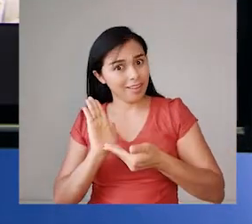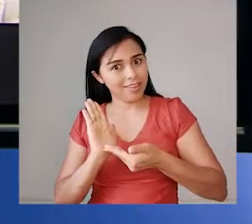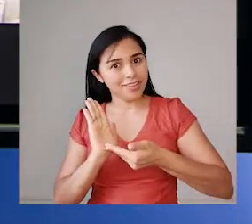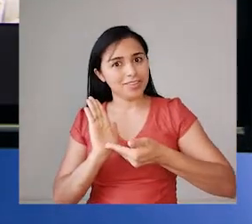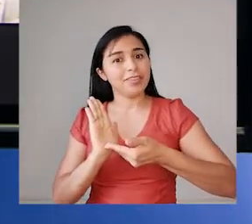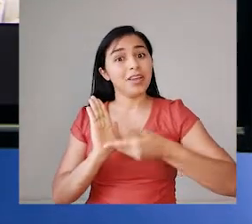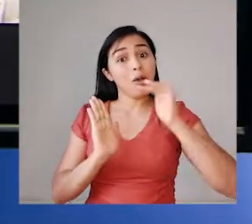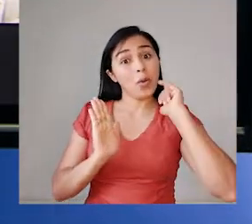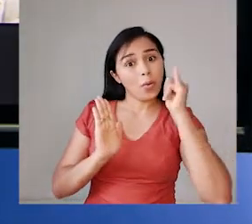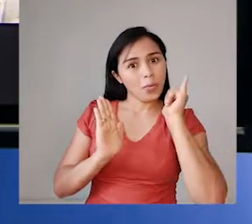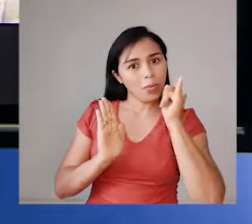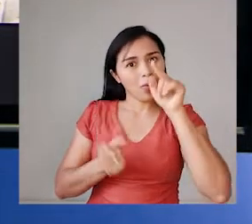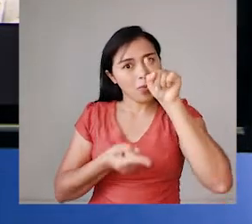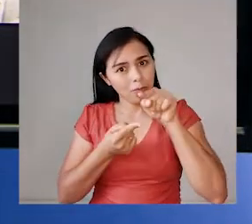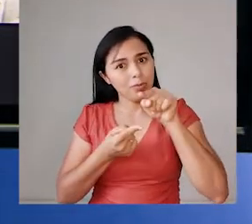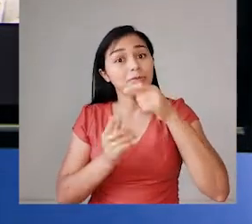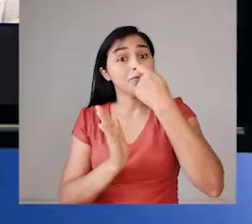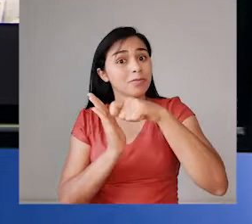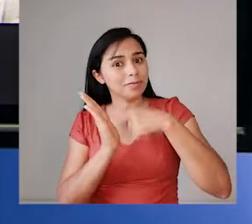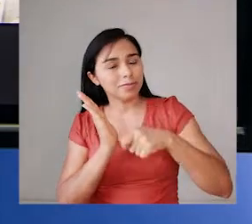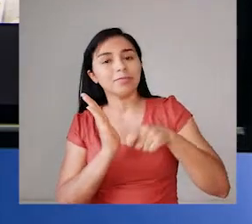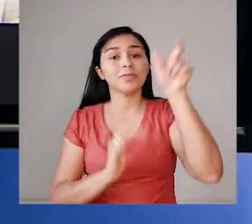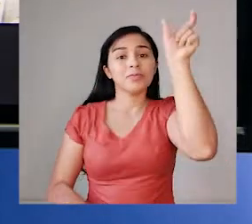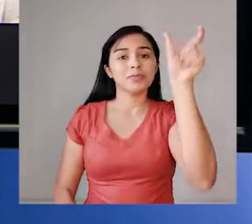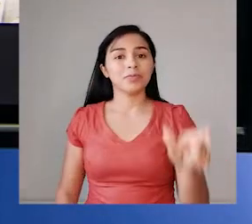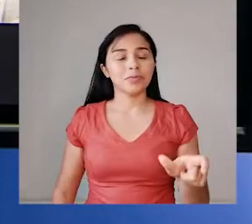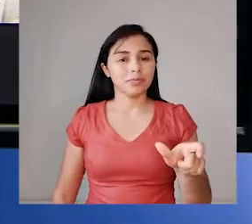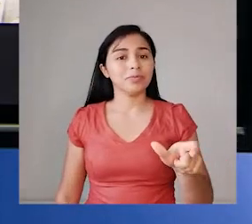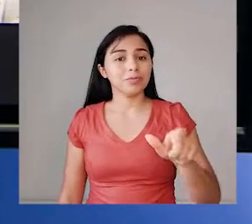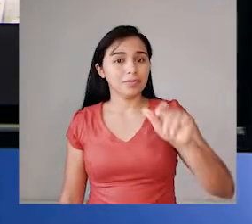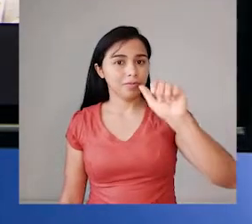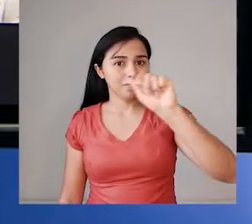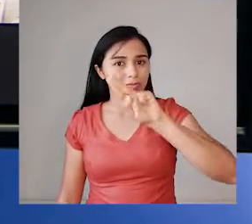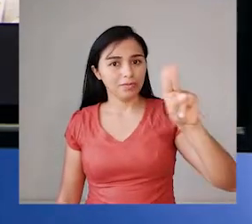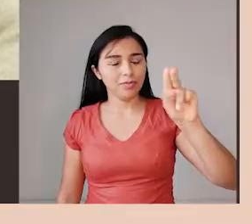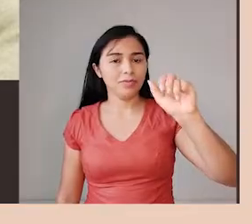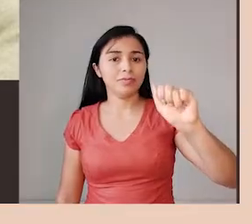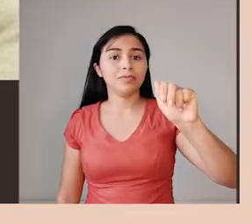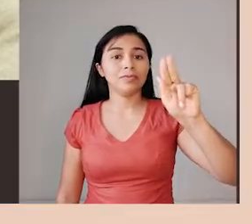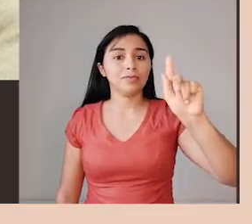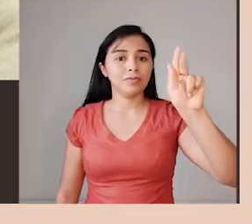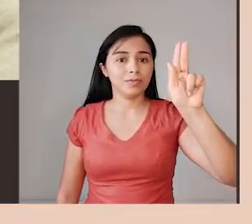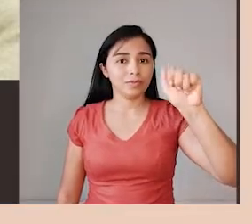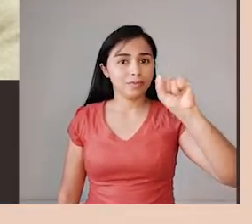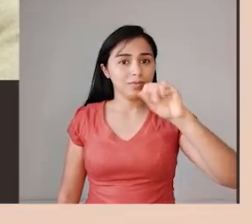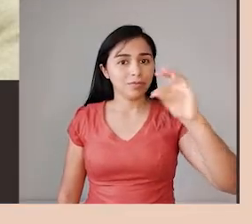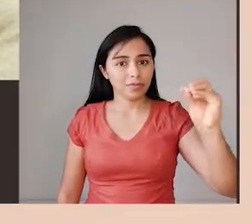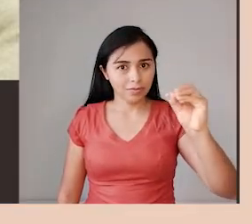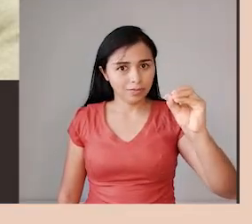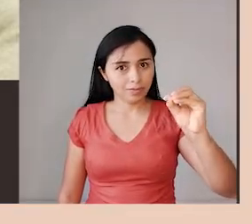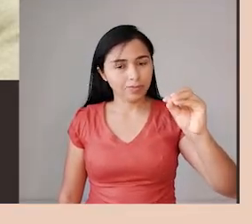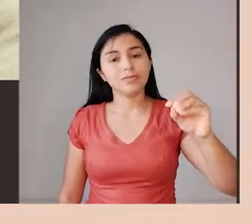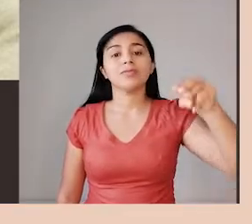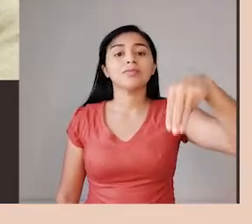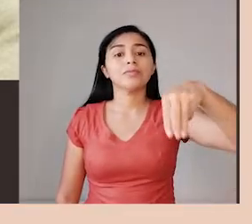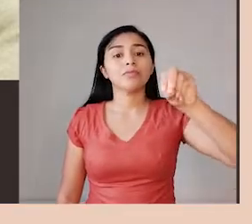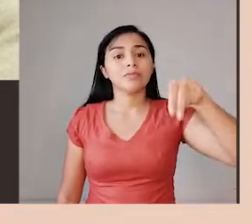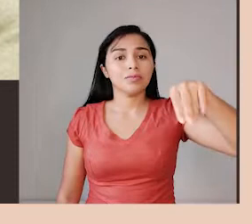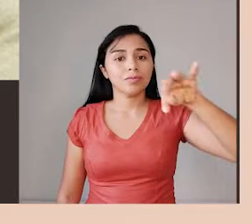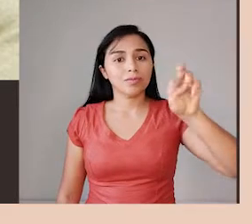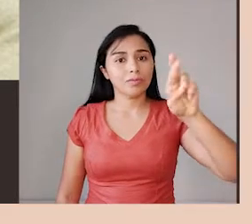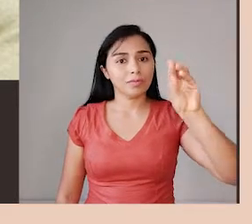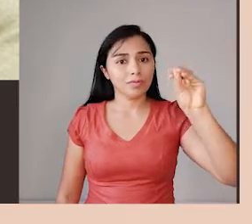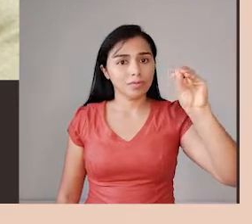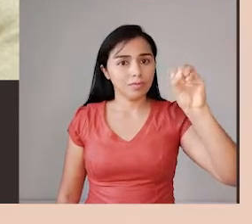Esse mini conto foi escrito pelo autor guatemalteco Augusto